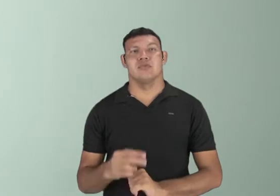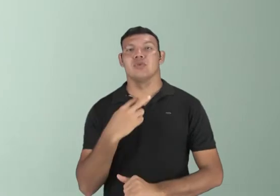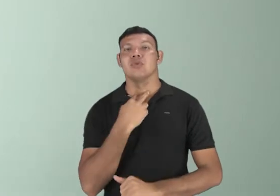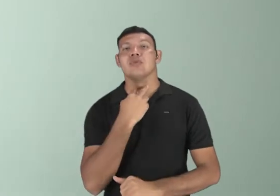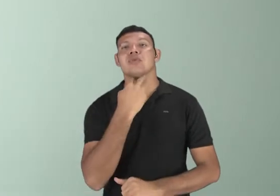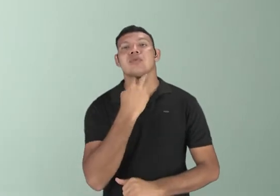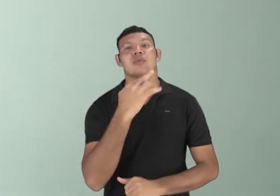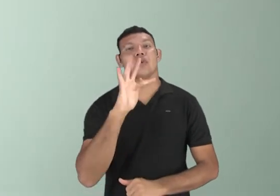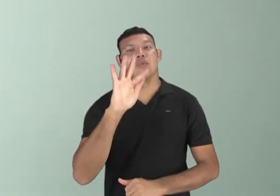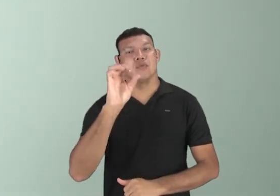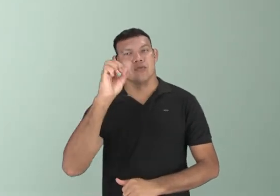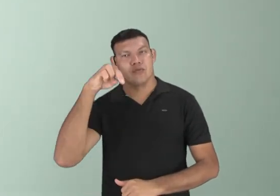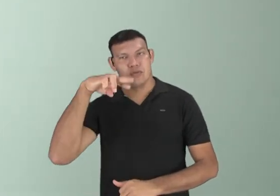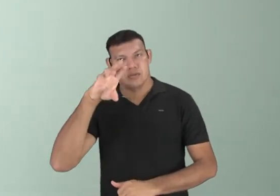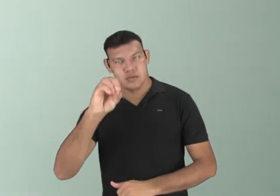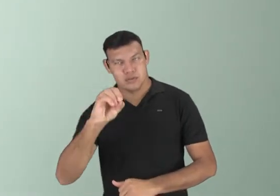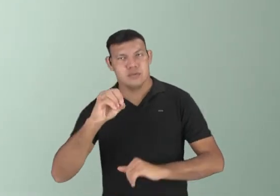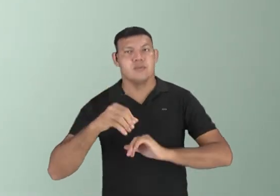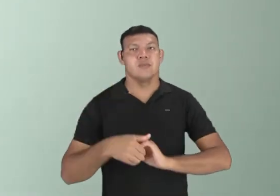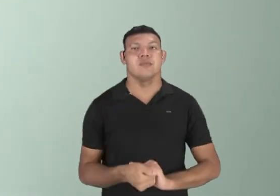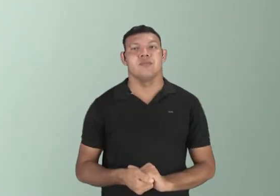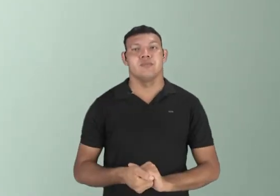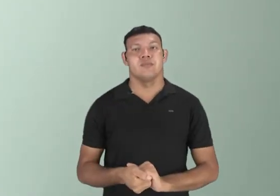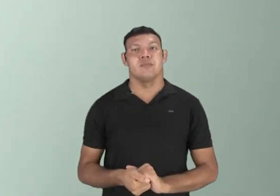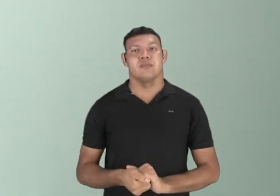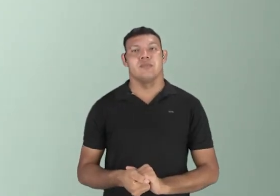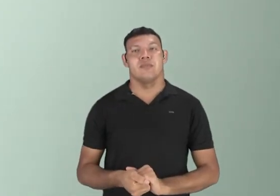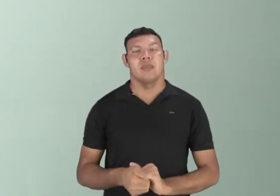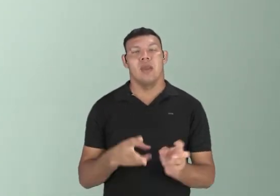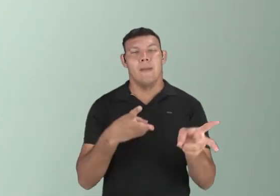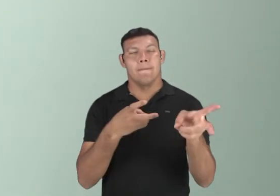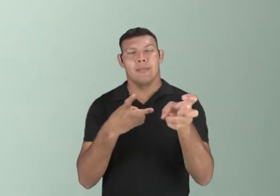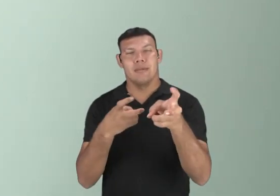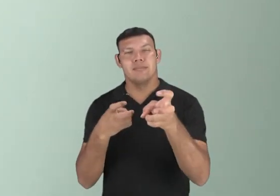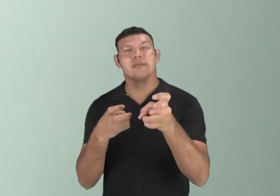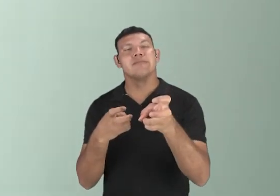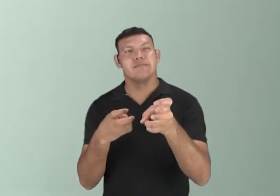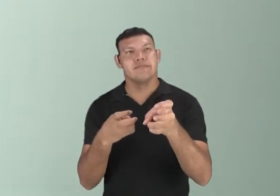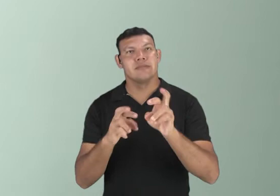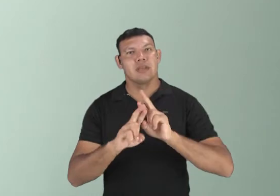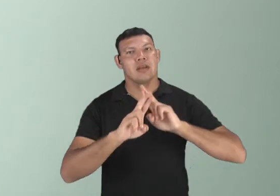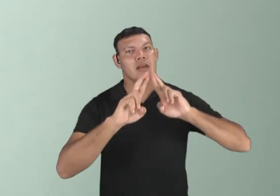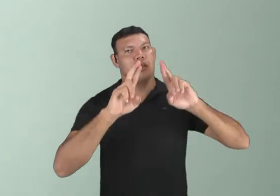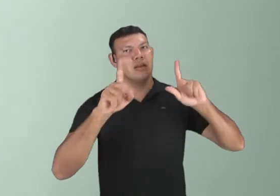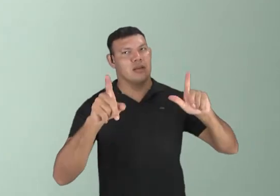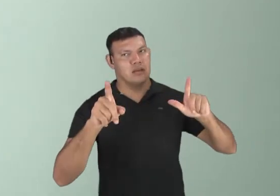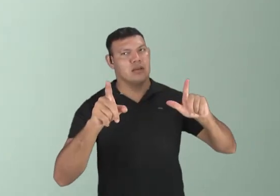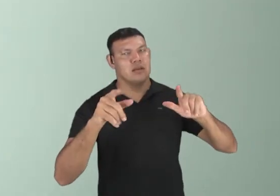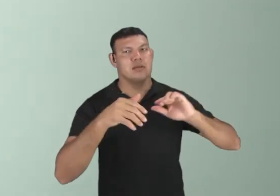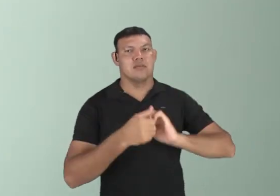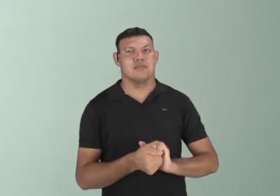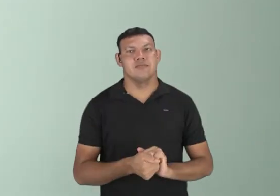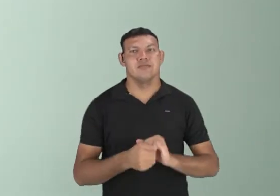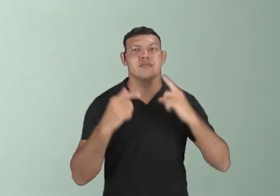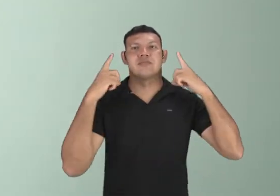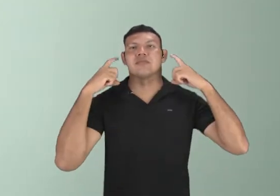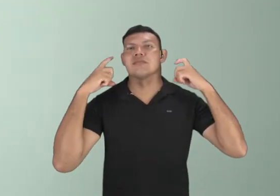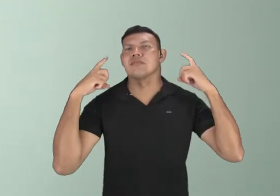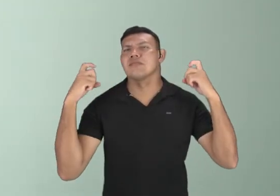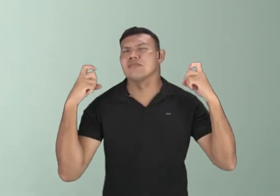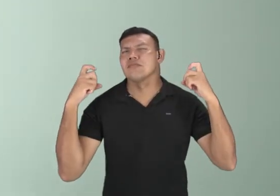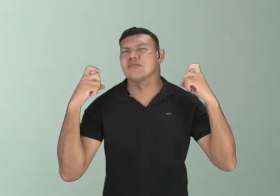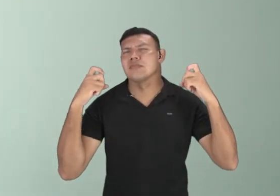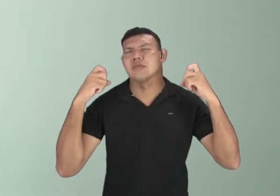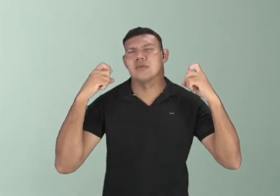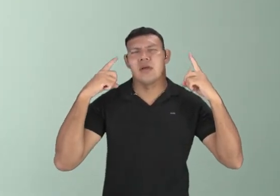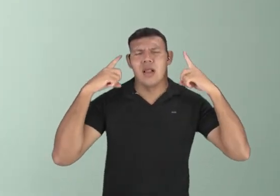fonorreceptores. Eles são capazes de perceber a diferença entre o som, se esse som está mais